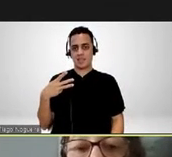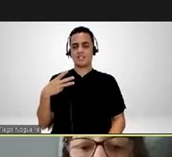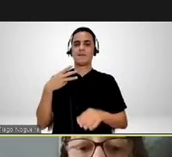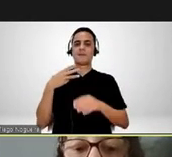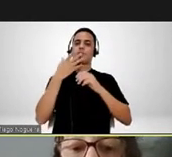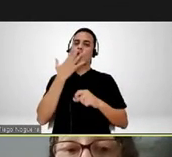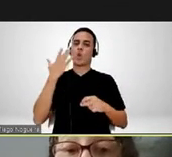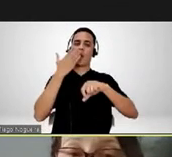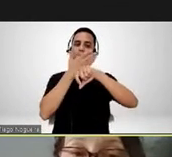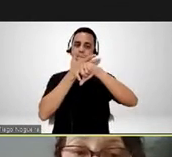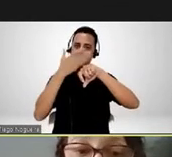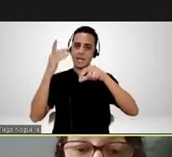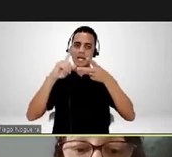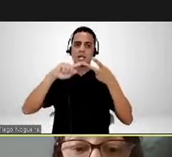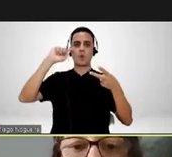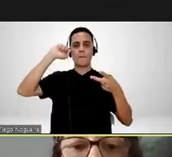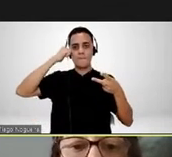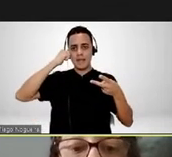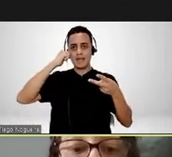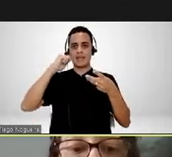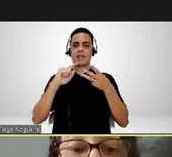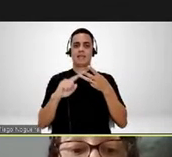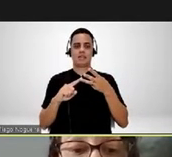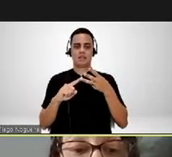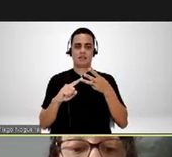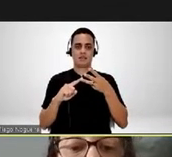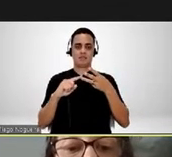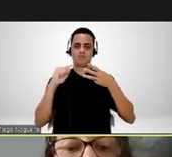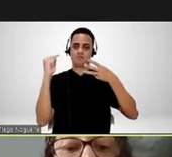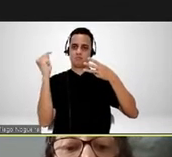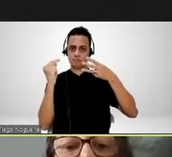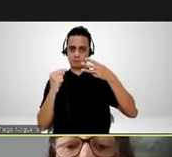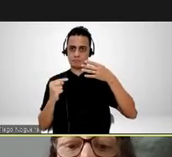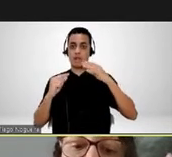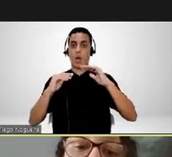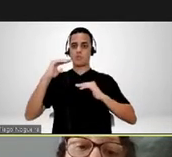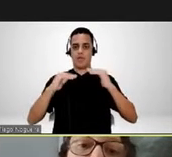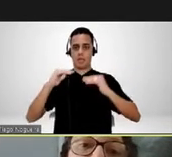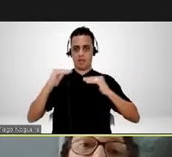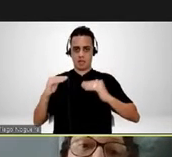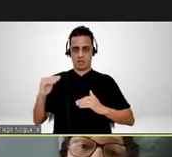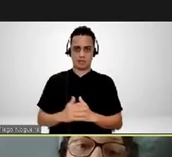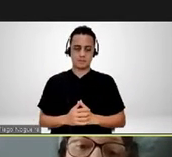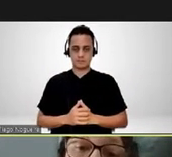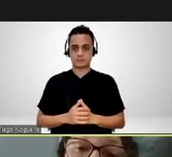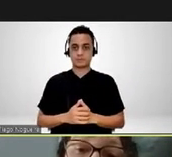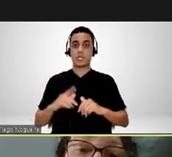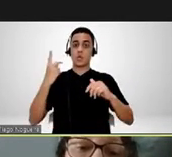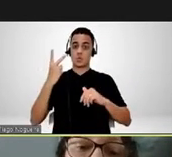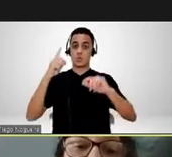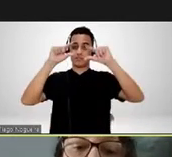e pretas em alternância. Cada faixa se divide em 3 partes, 2 em tamanhos iguais